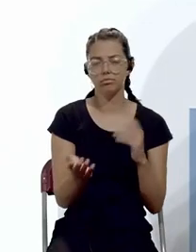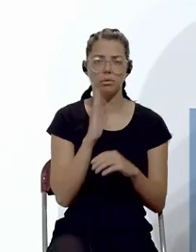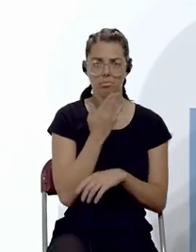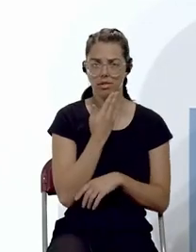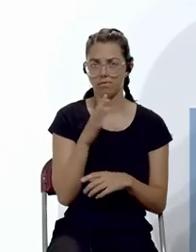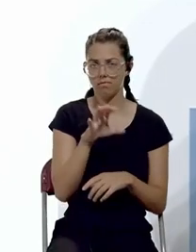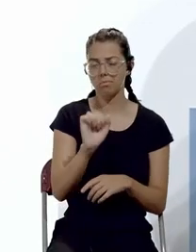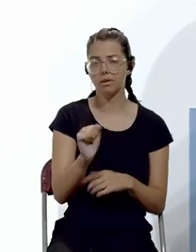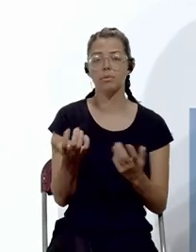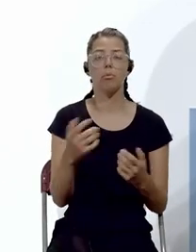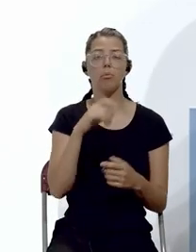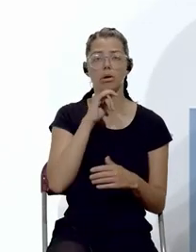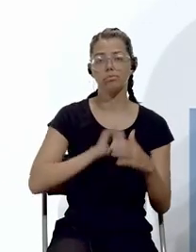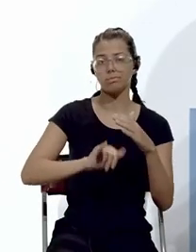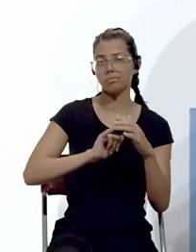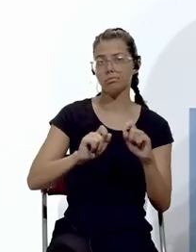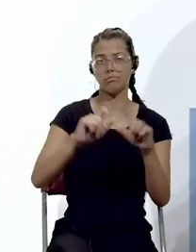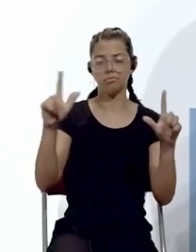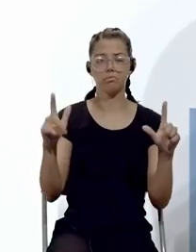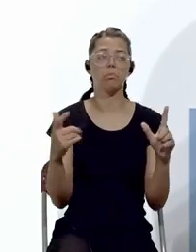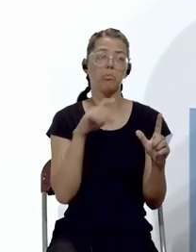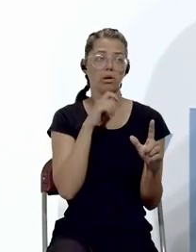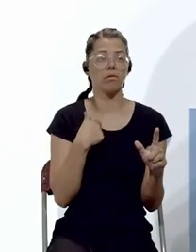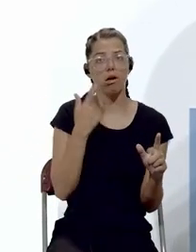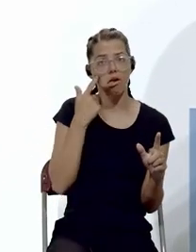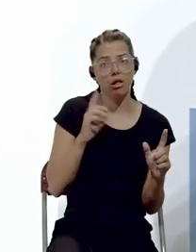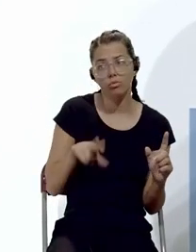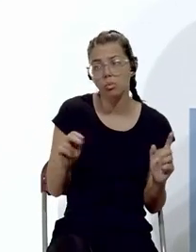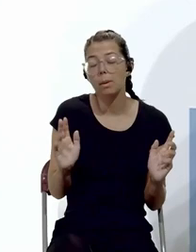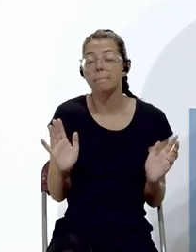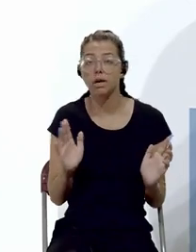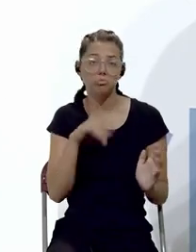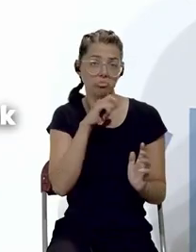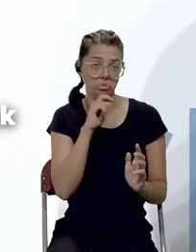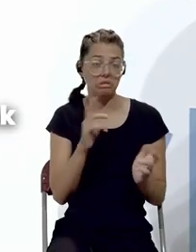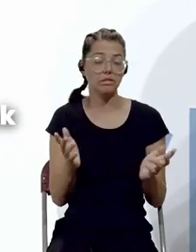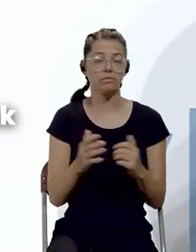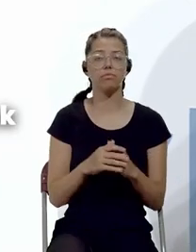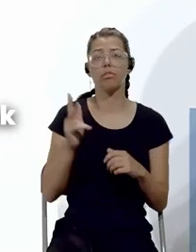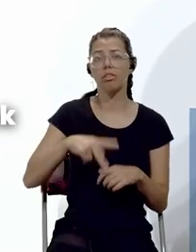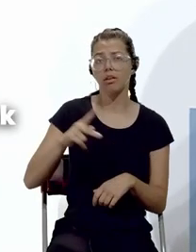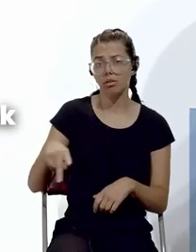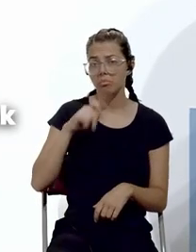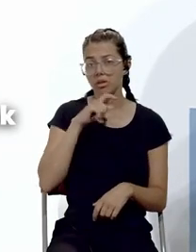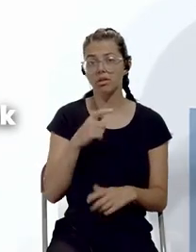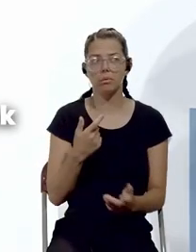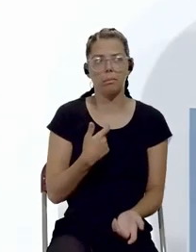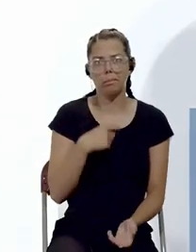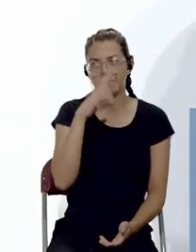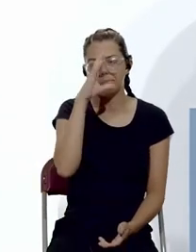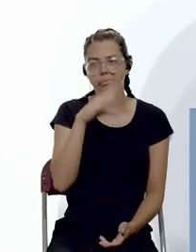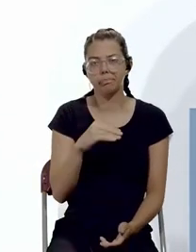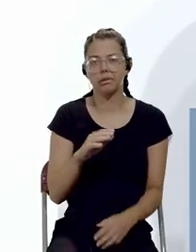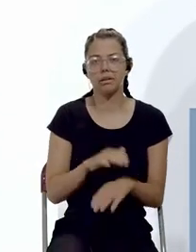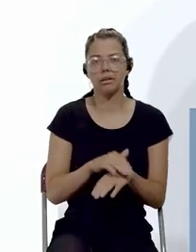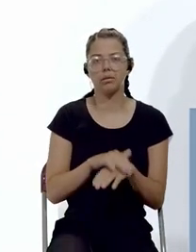Pode-se fazer isso num canal de YouTube? Se calhar pode, eu nunca experimentei, mas é possível. Pode-se fazer no TikTok? Não sei bem, porque acho que há um